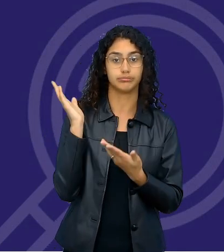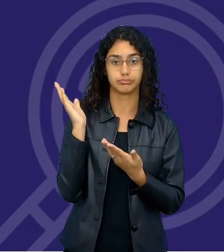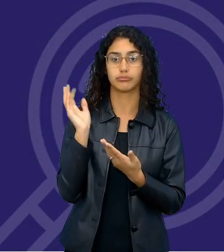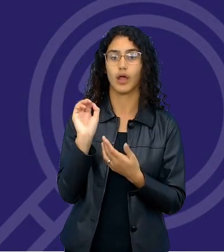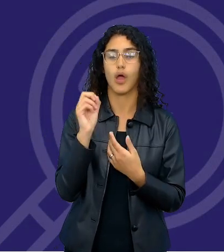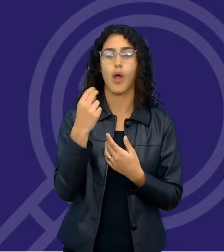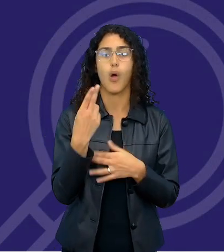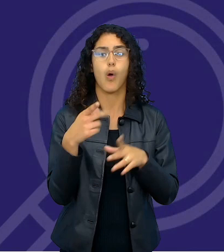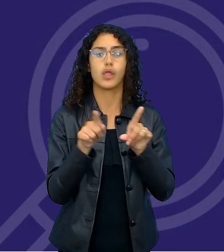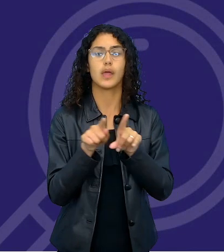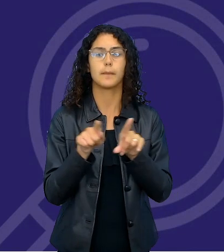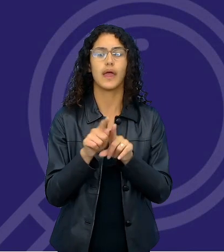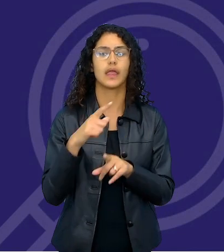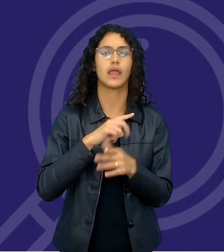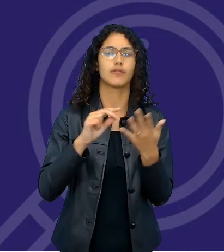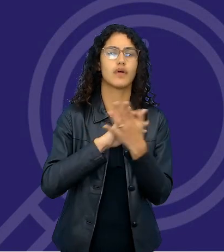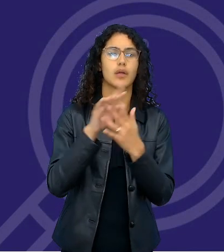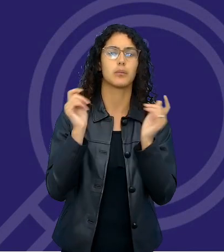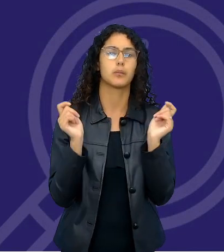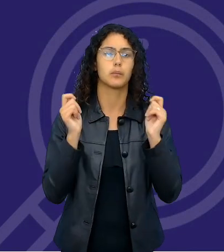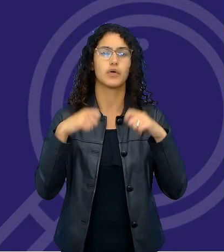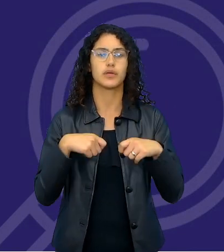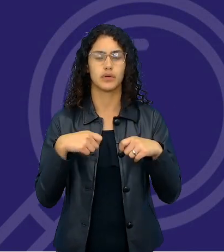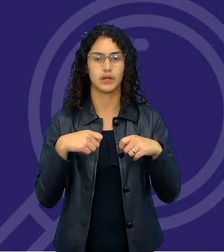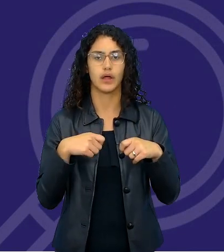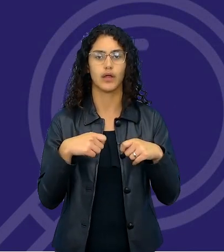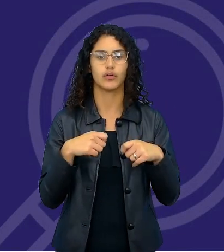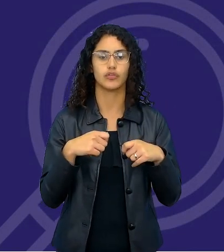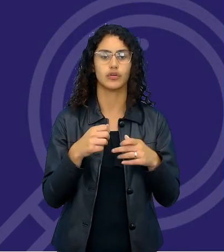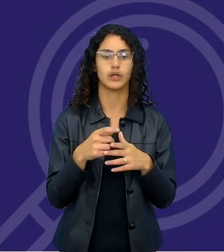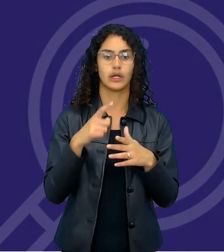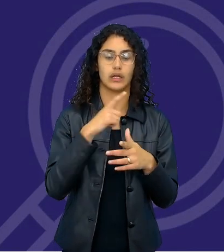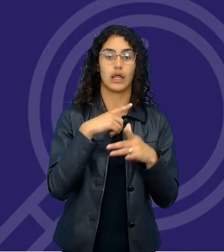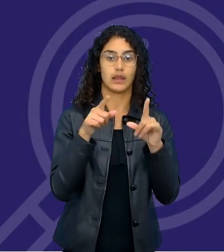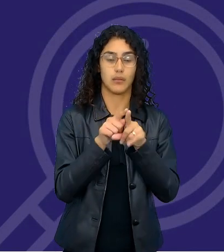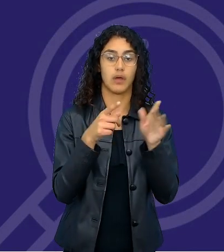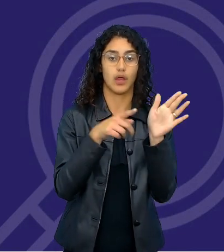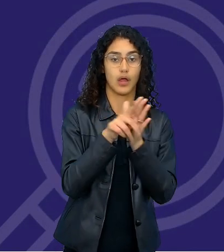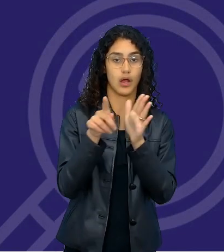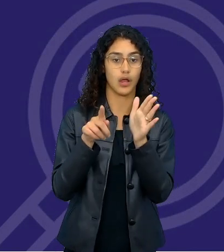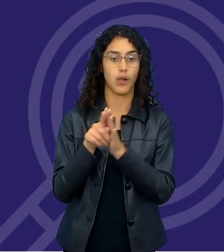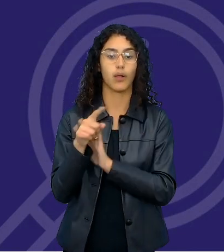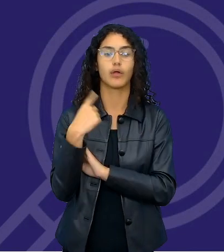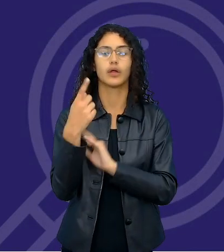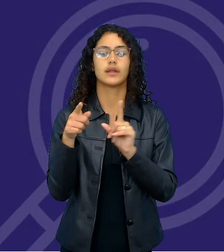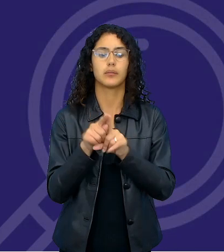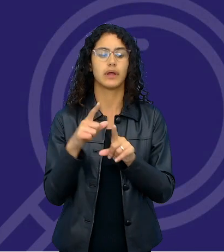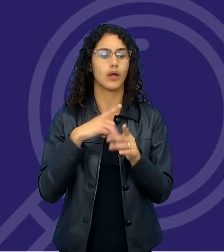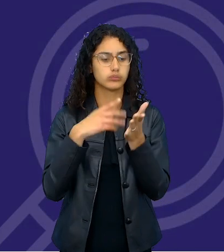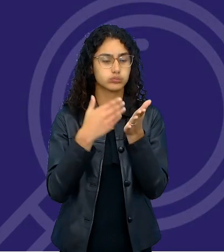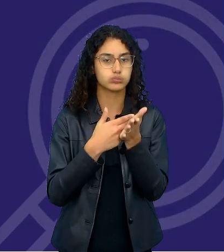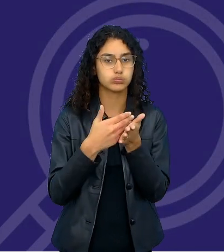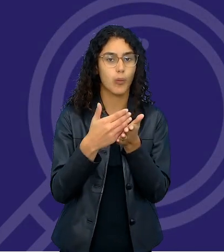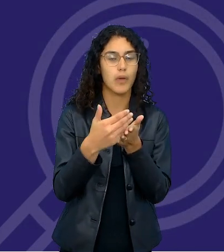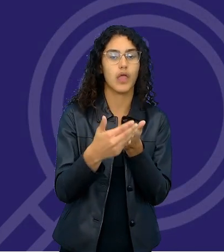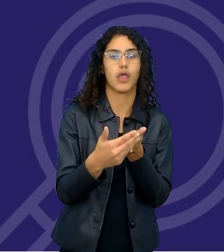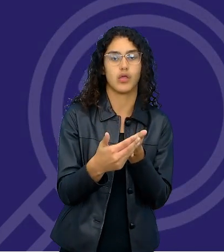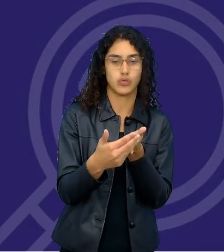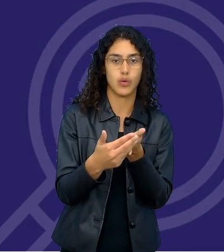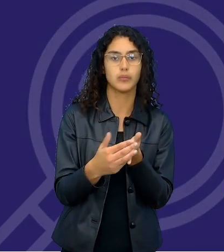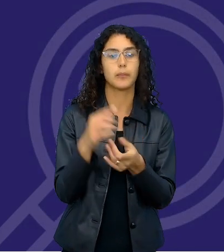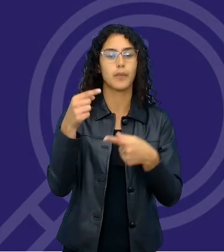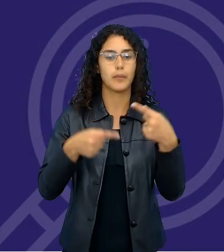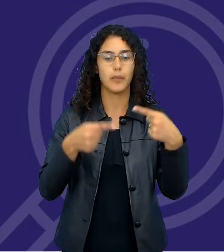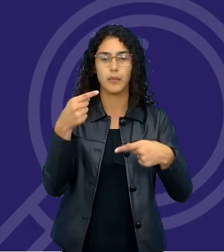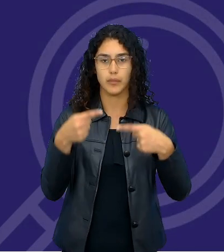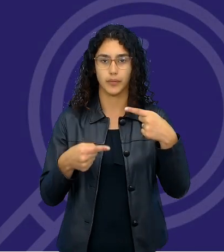ou, né, existem também outras possibilidades que abordem essa questão, a gente dá um início aí para a